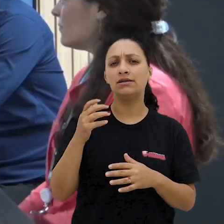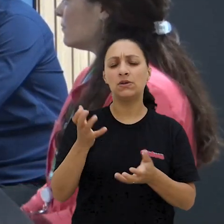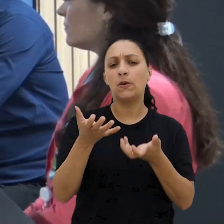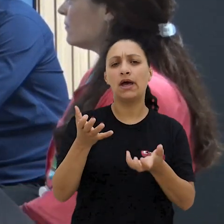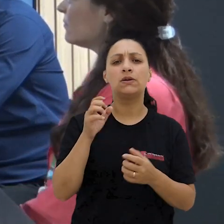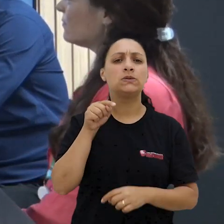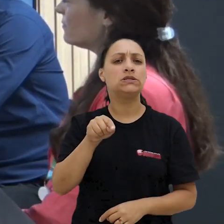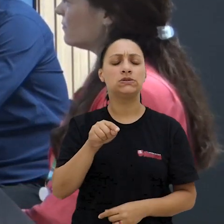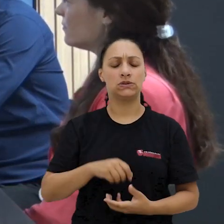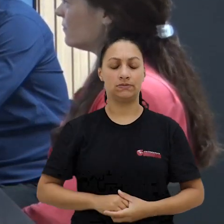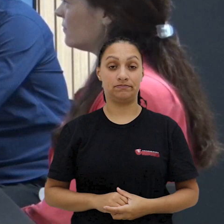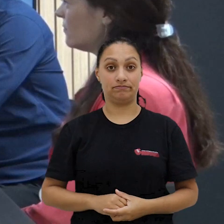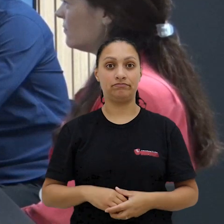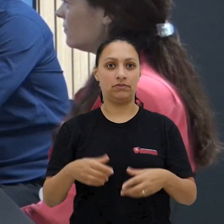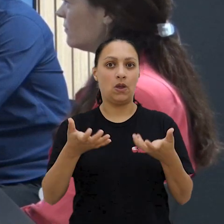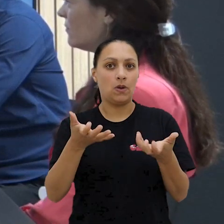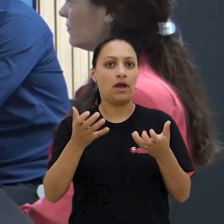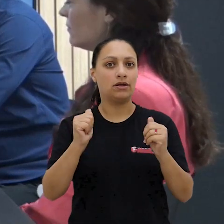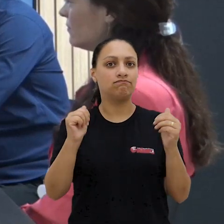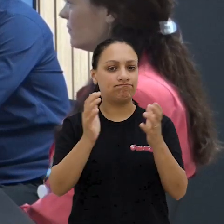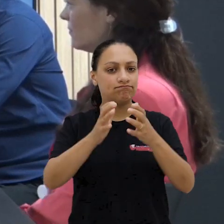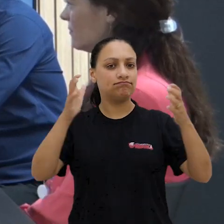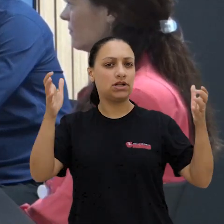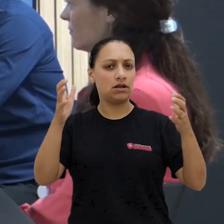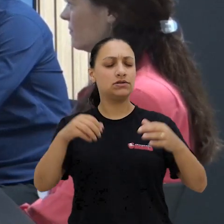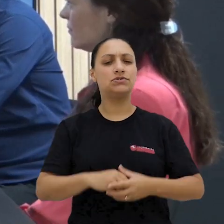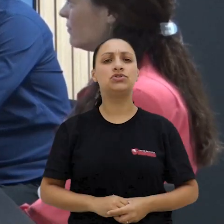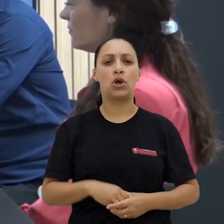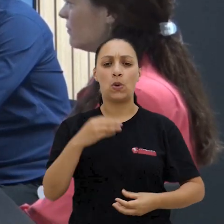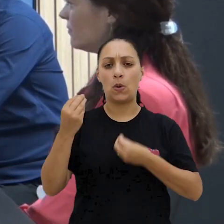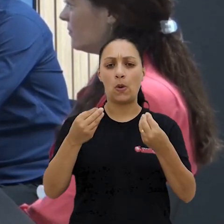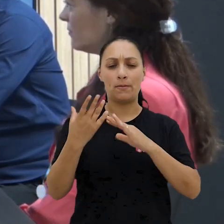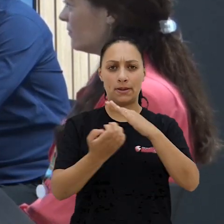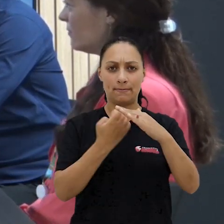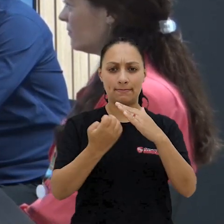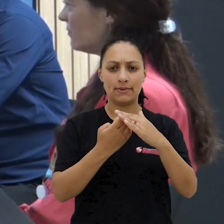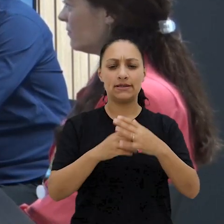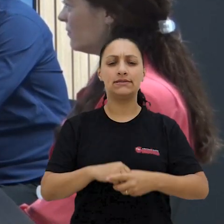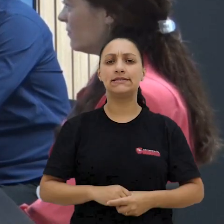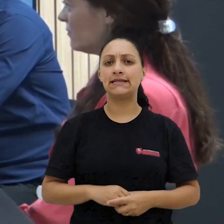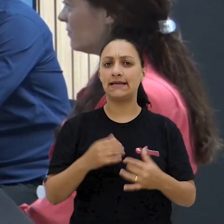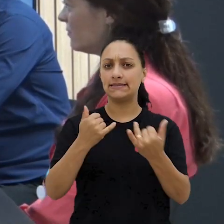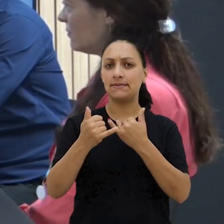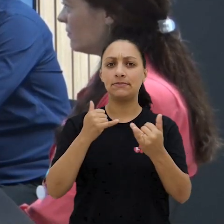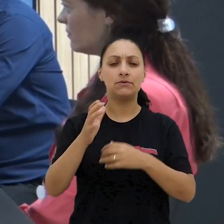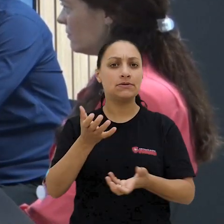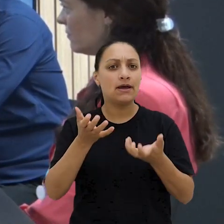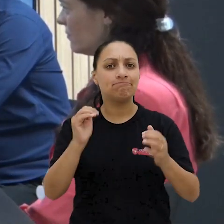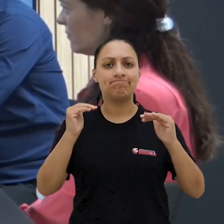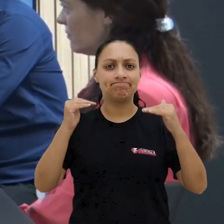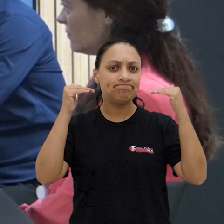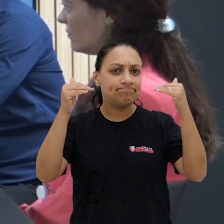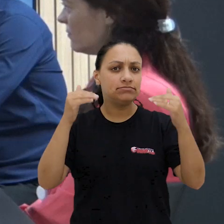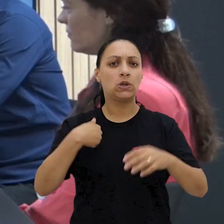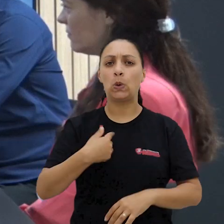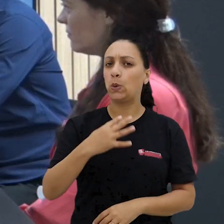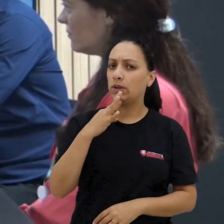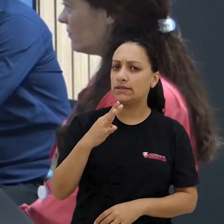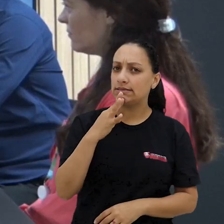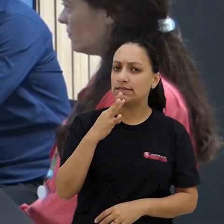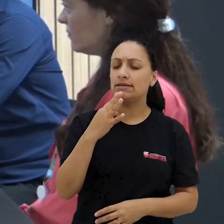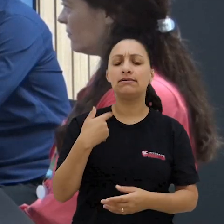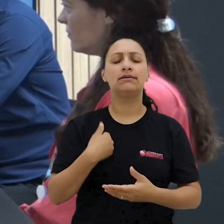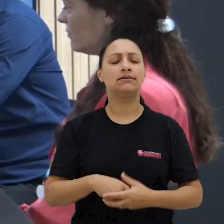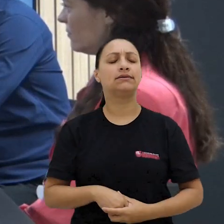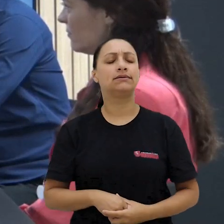quero disso. Poxa, eu quero ser grande, né? Assim, eu como empresa, eu quero ser relevante, eu quero ser, né, conhecida,